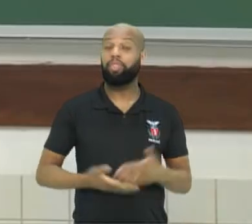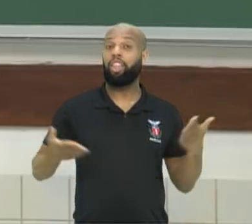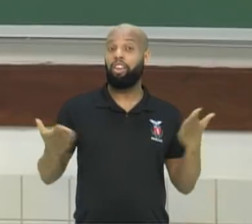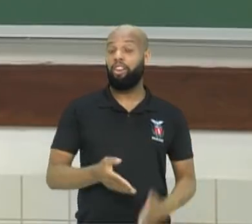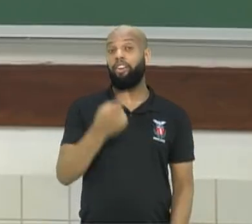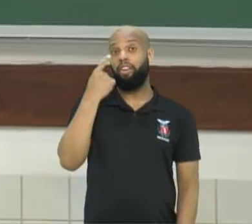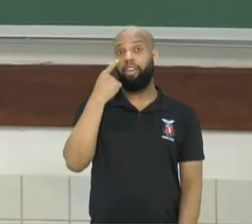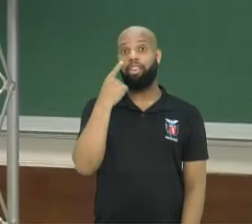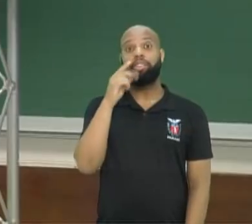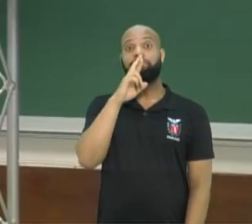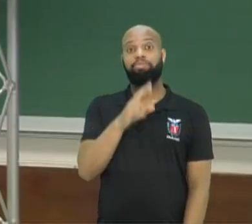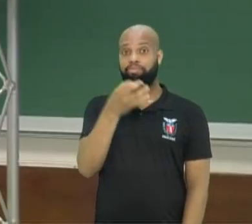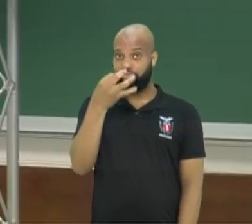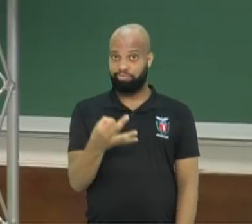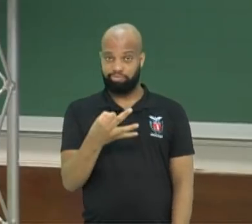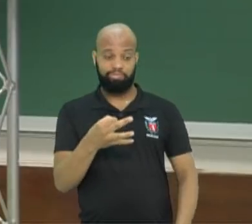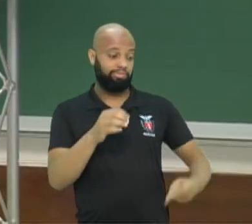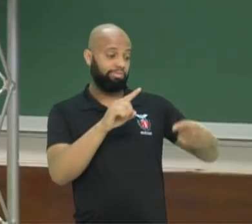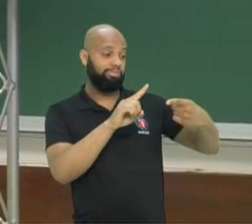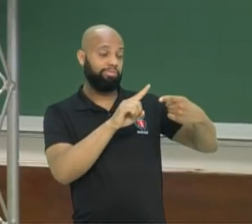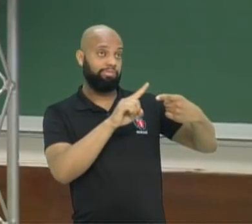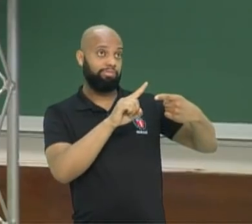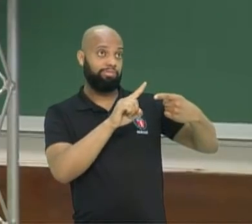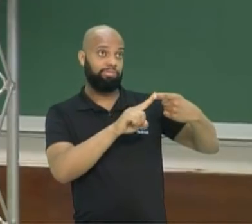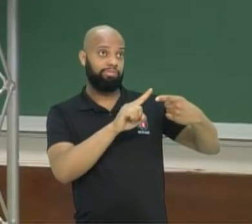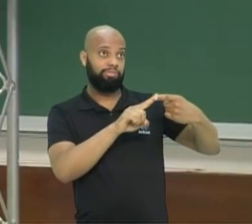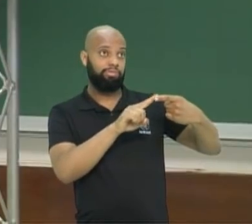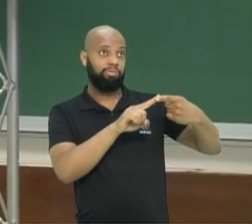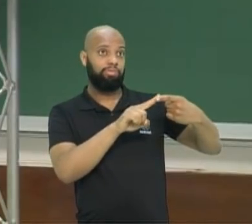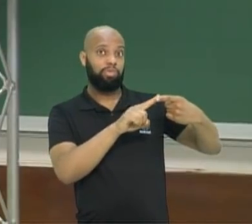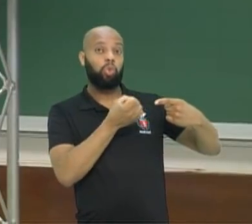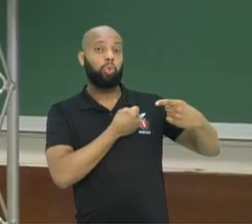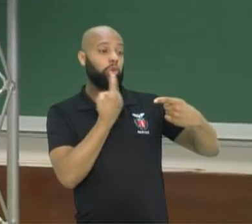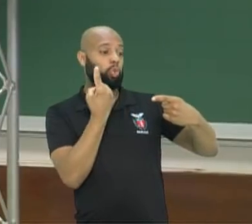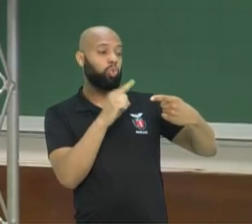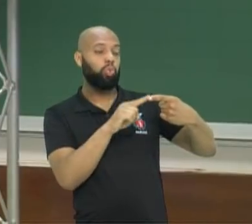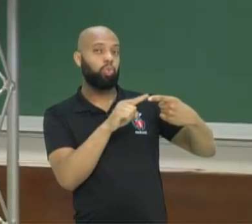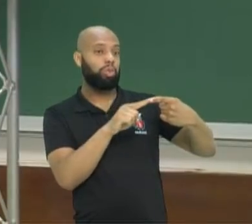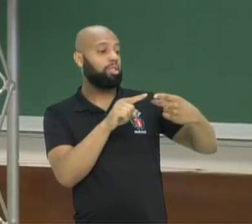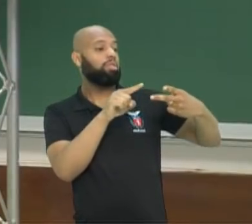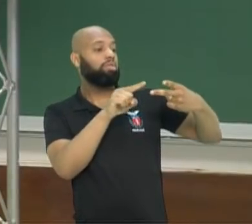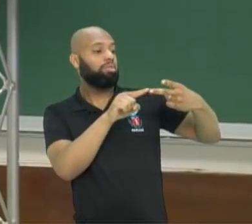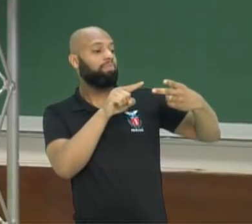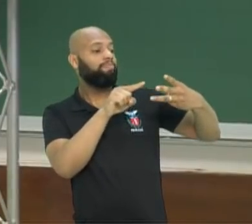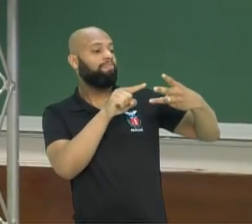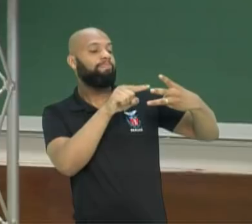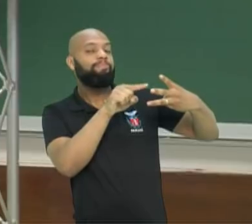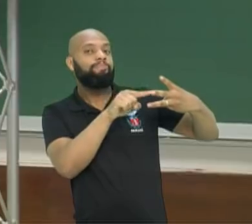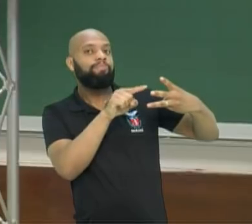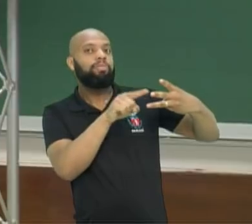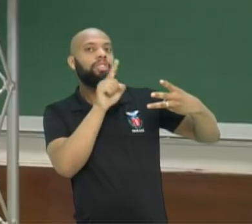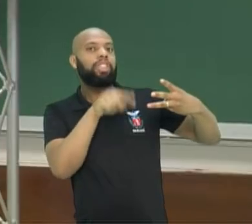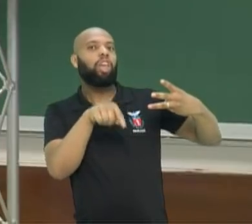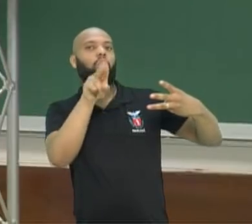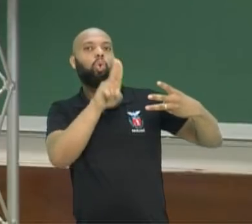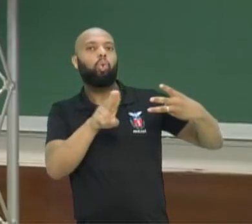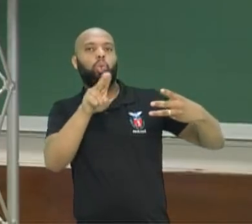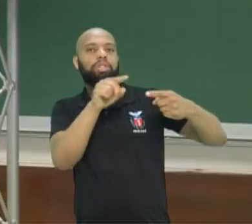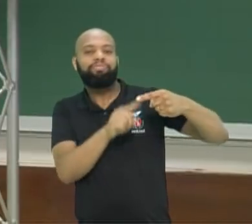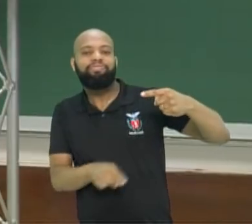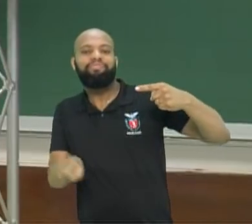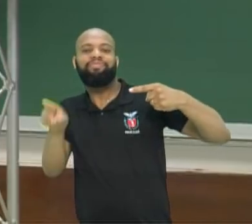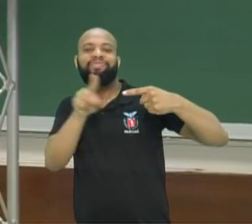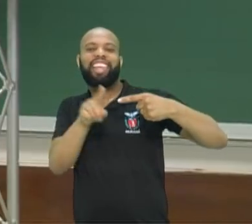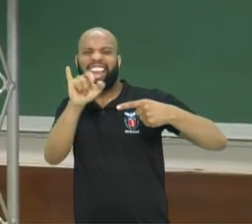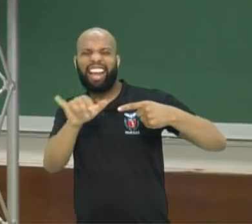Vamos conferir? Letra A. Vicky Muniz é conhecido por utilizar materiais recicláveis, né? Falou em Vicky Muniz, já lembra daquelas obras de